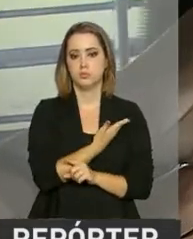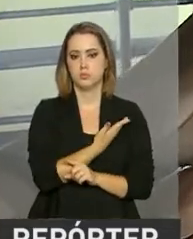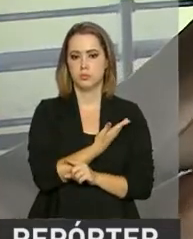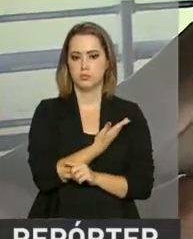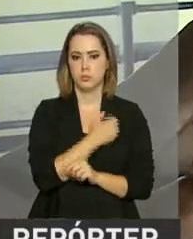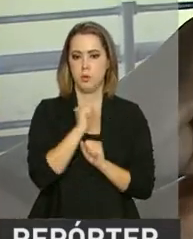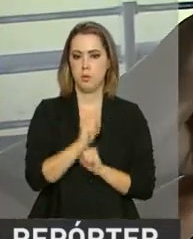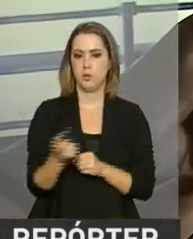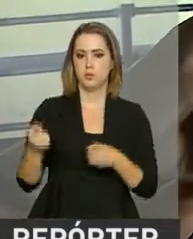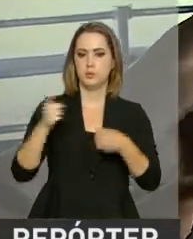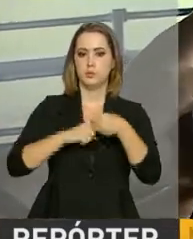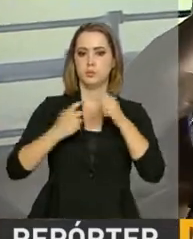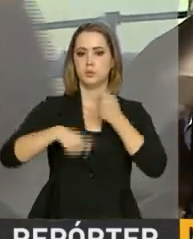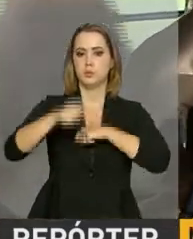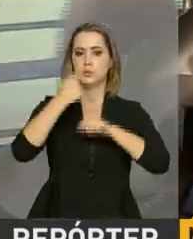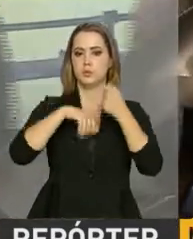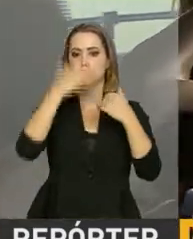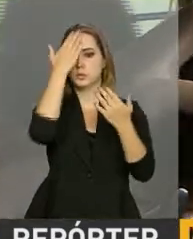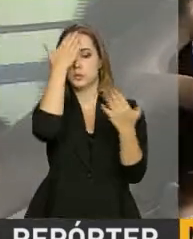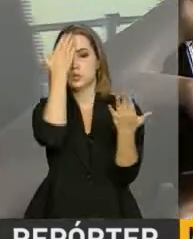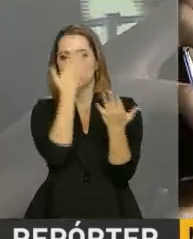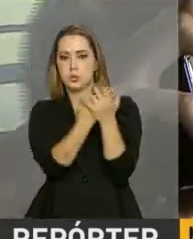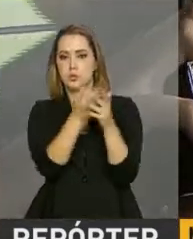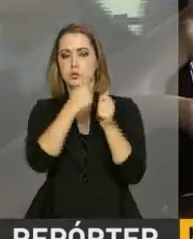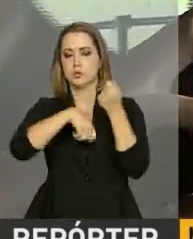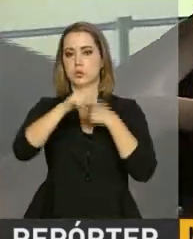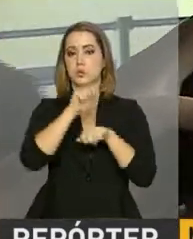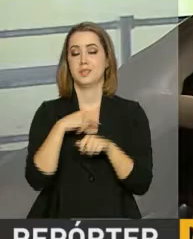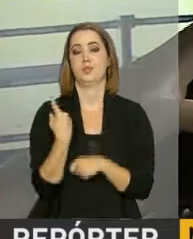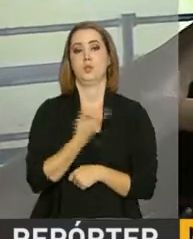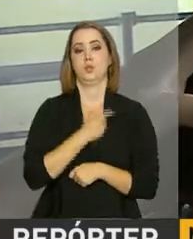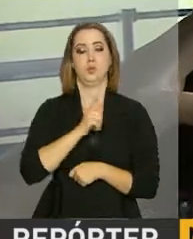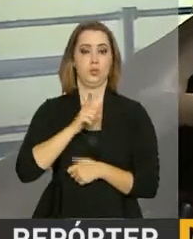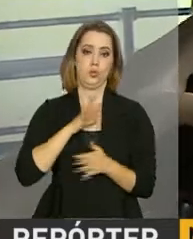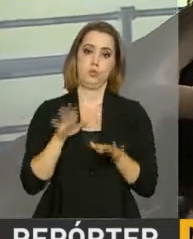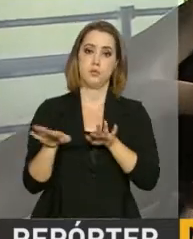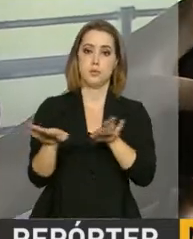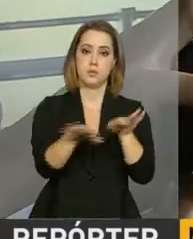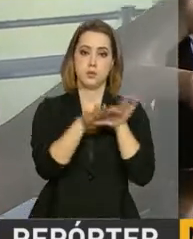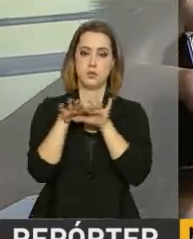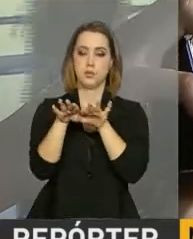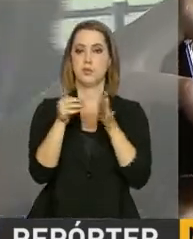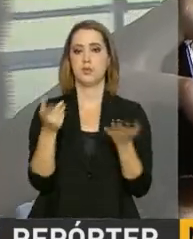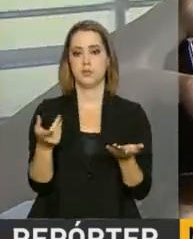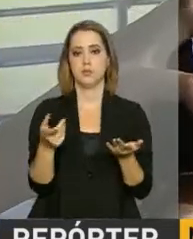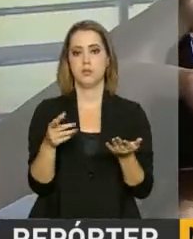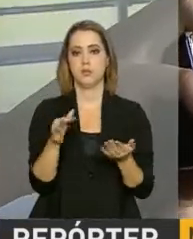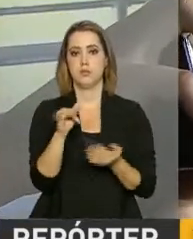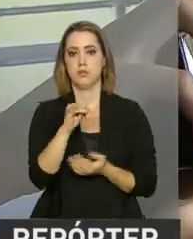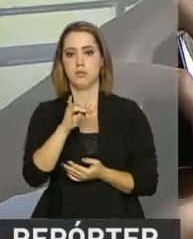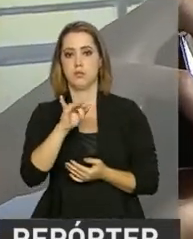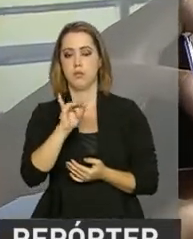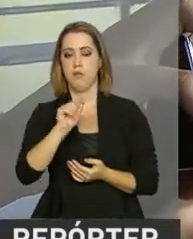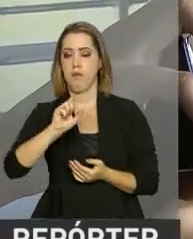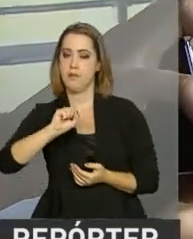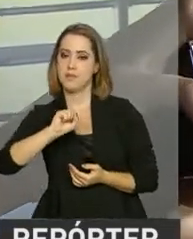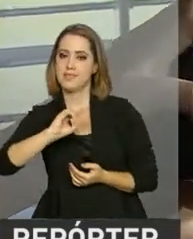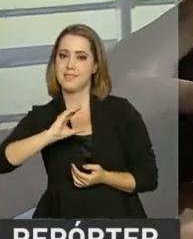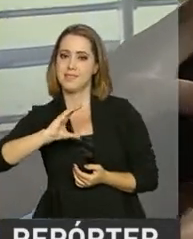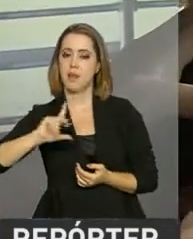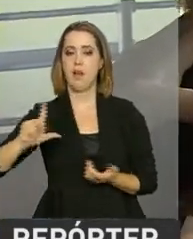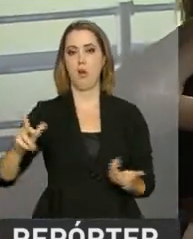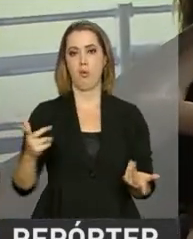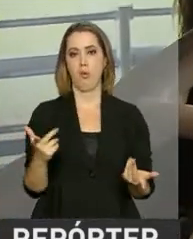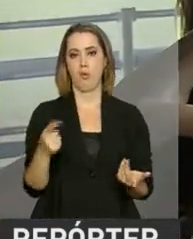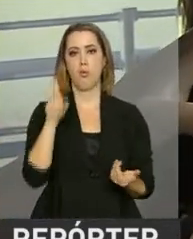restabelecer a economia e a confiança na economia se, porventura, a gente tiver estabilidade do ponto de vista fiscal. E é o que esta